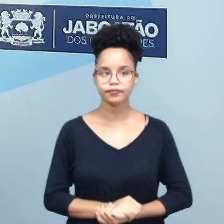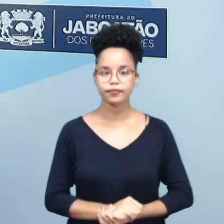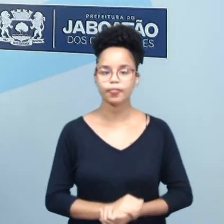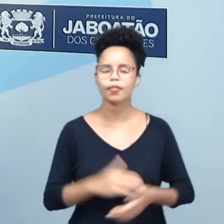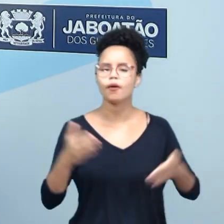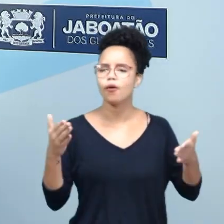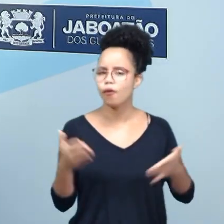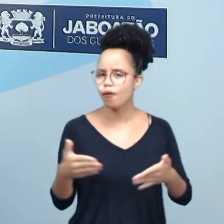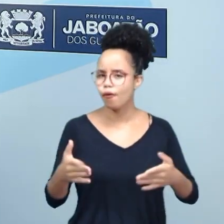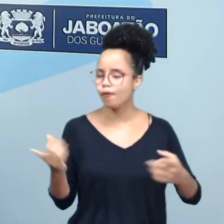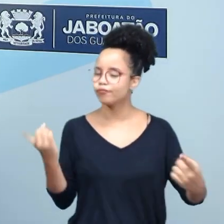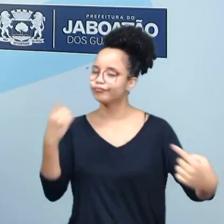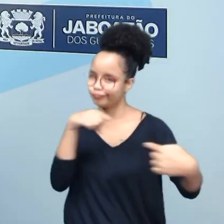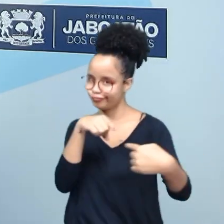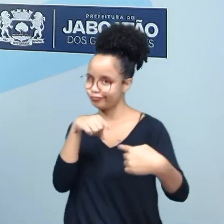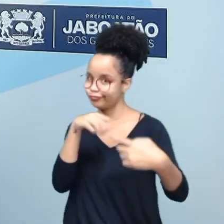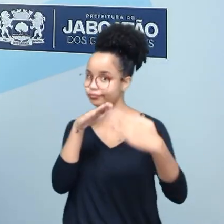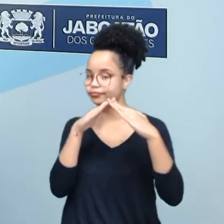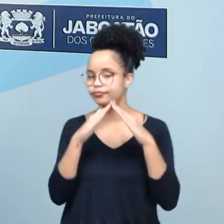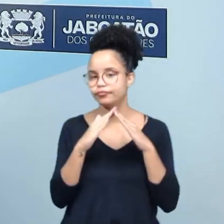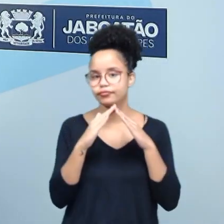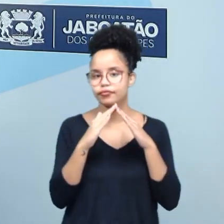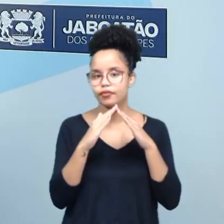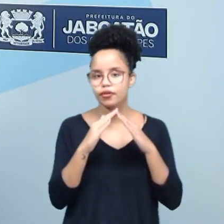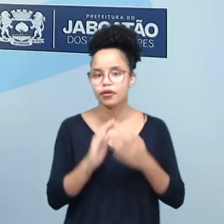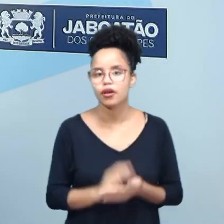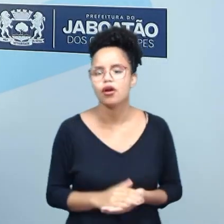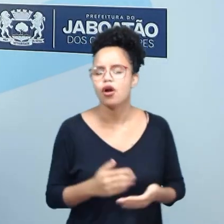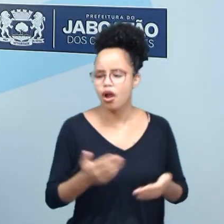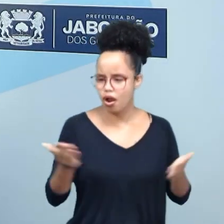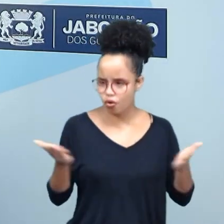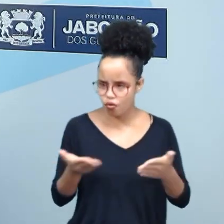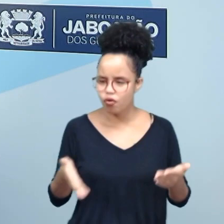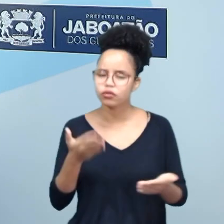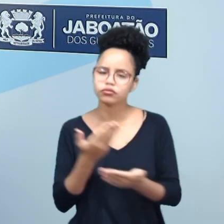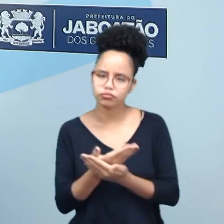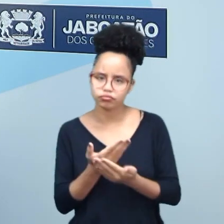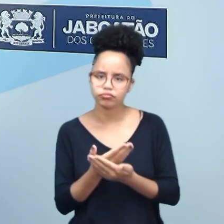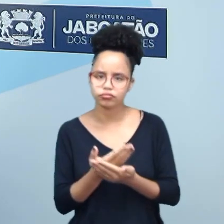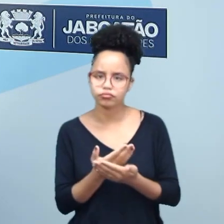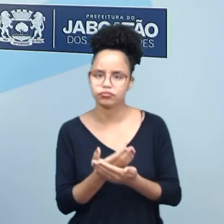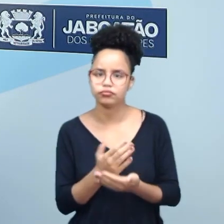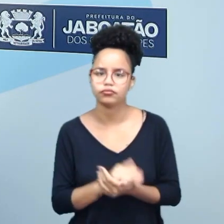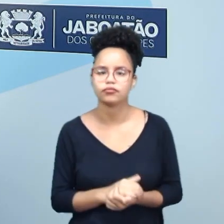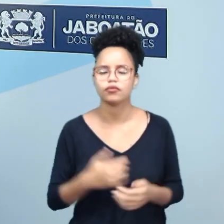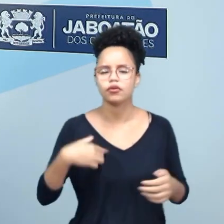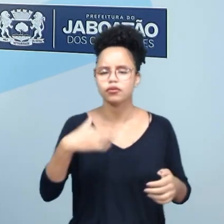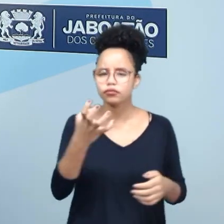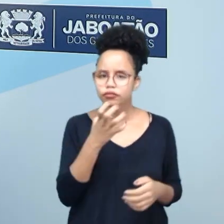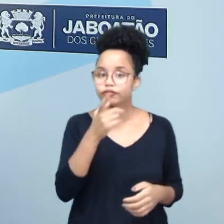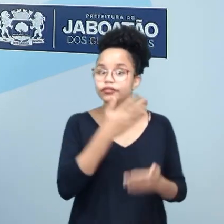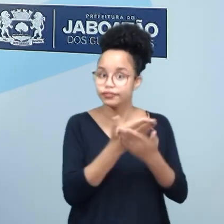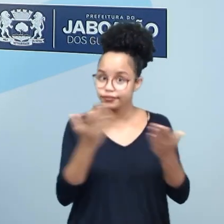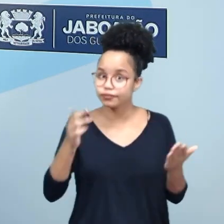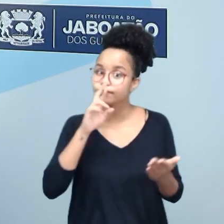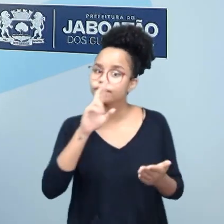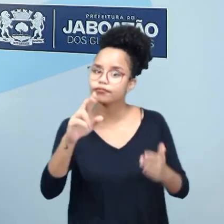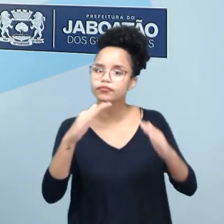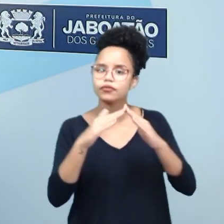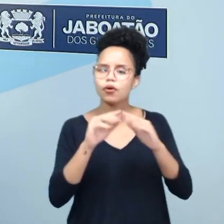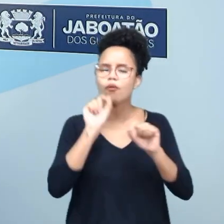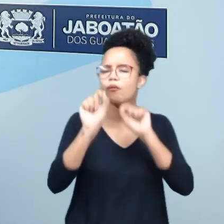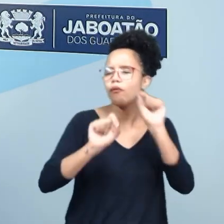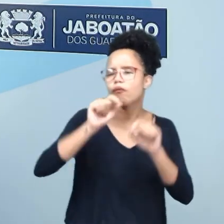Agora temos um desafio para casa. De acordo com o que estudamos na nossa aula, eu quero que vocês respondam em casa qual